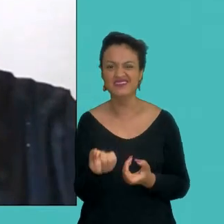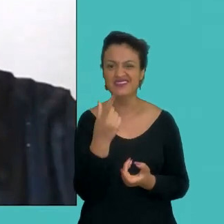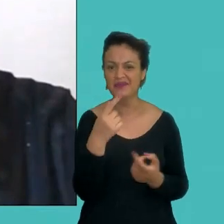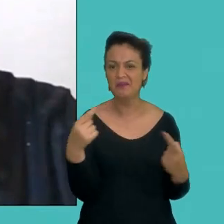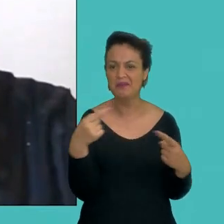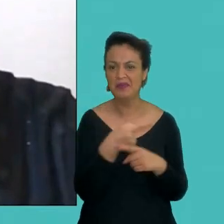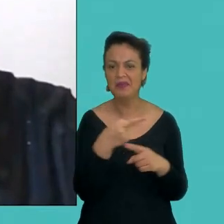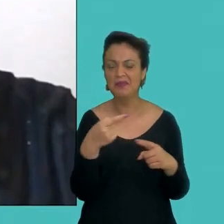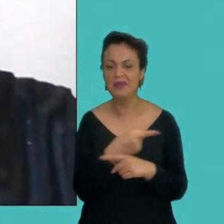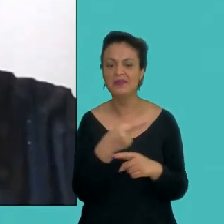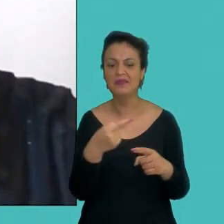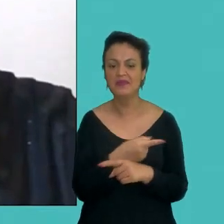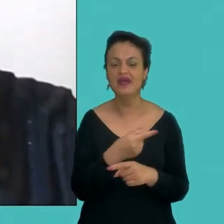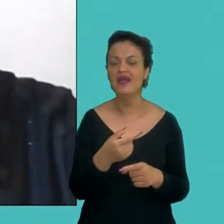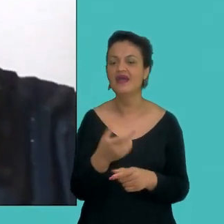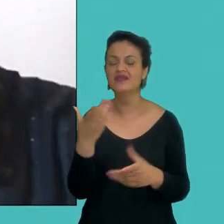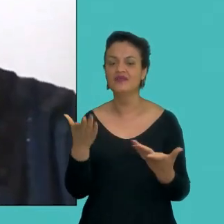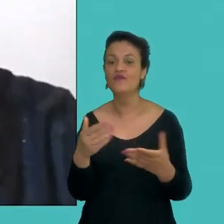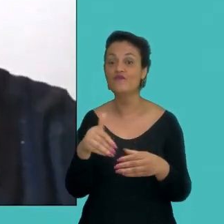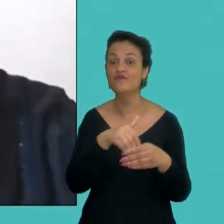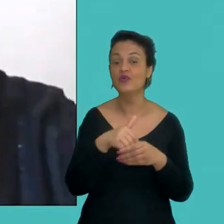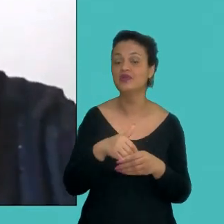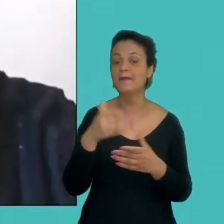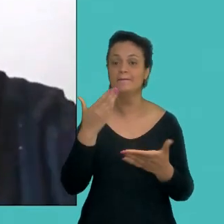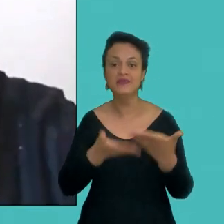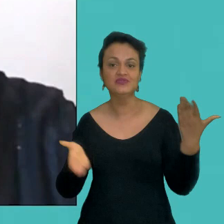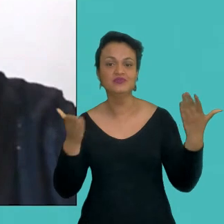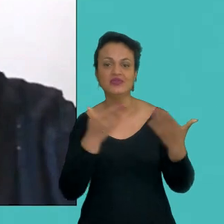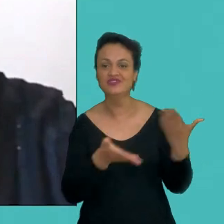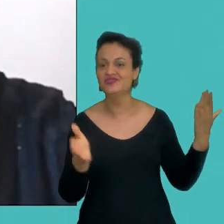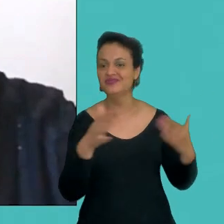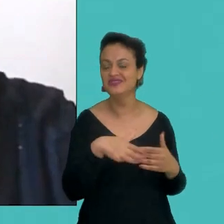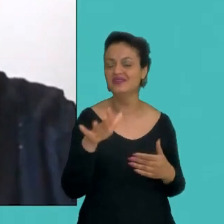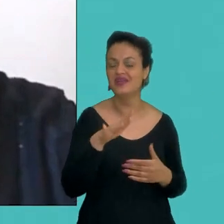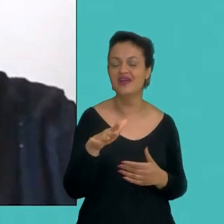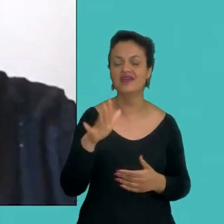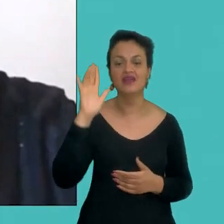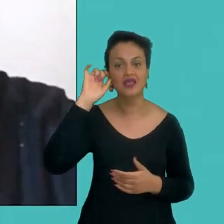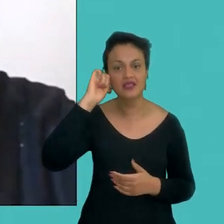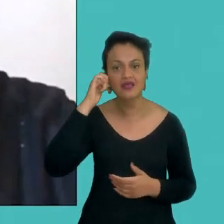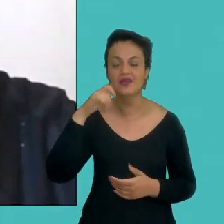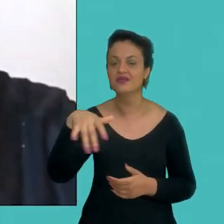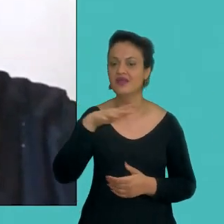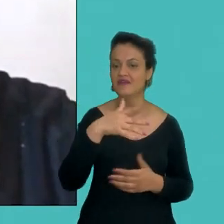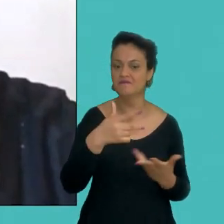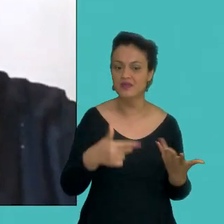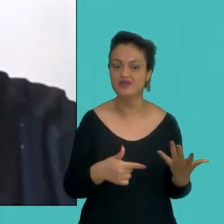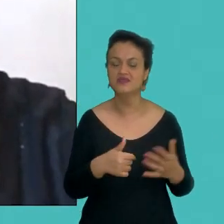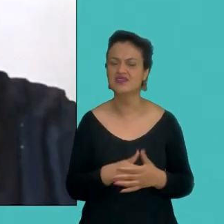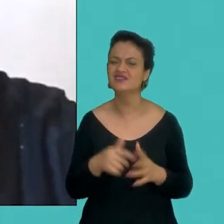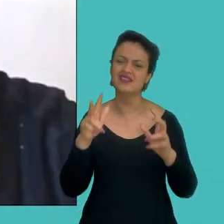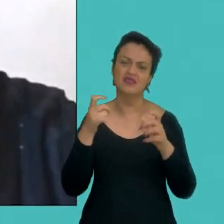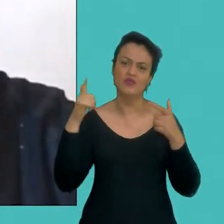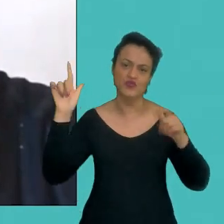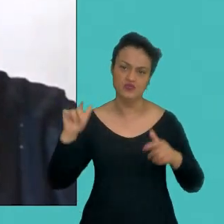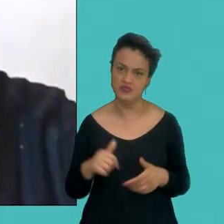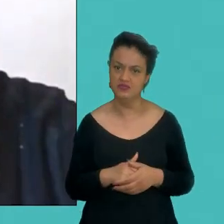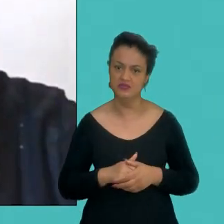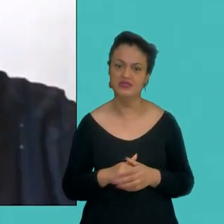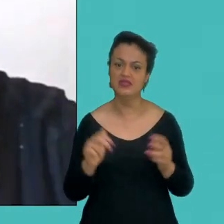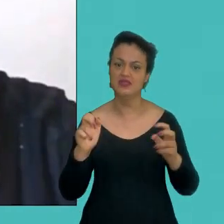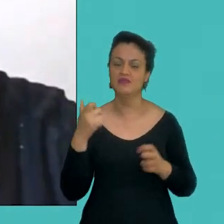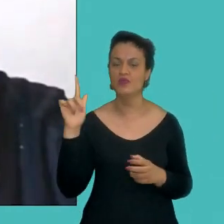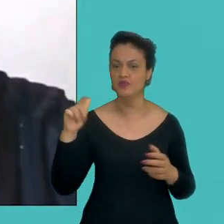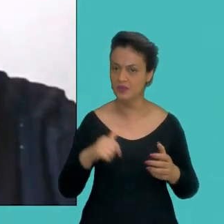olhem o paradoxo, estão provocando a perda do voto hispânico e negro nos democratas. Essa é uma